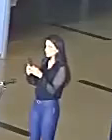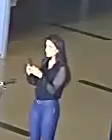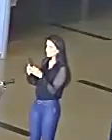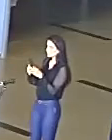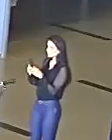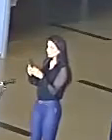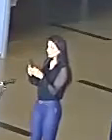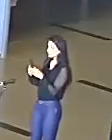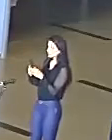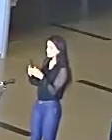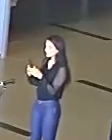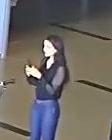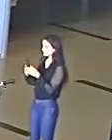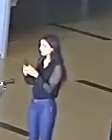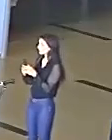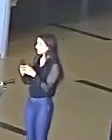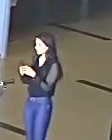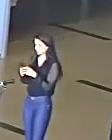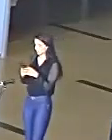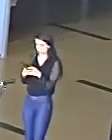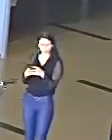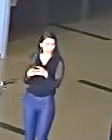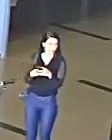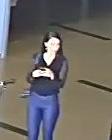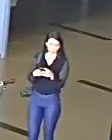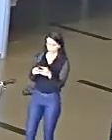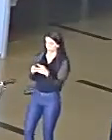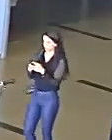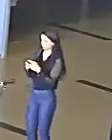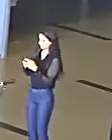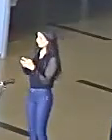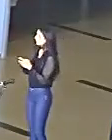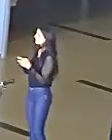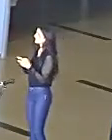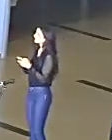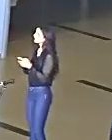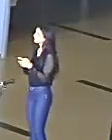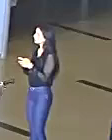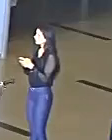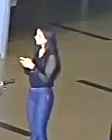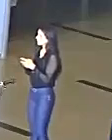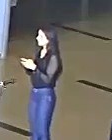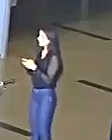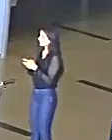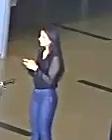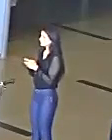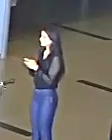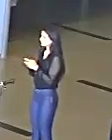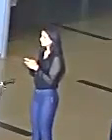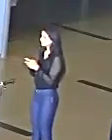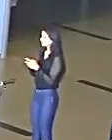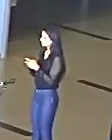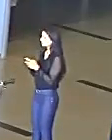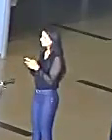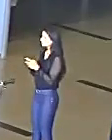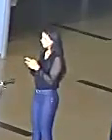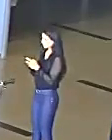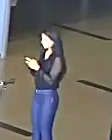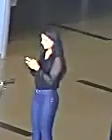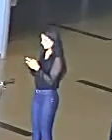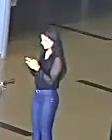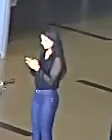condições de tá passando vê aí Léo tá tranquilo e vamos abrir a palavra para os